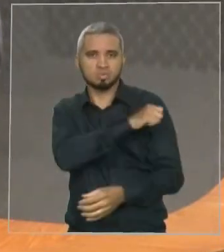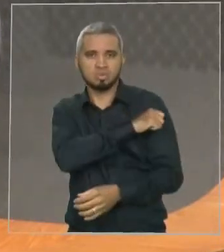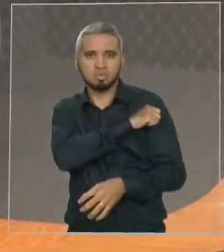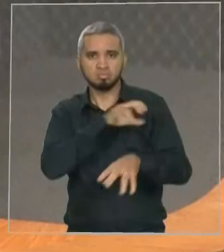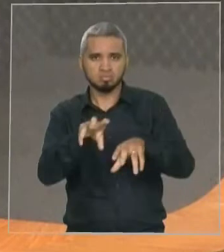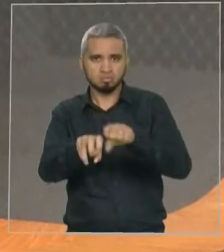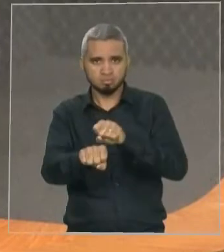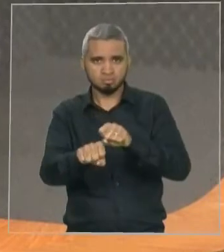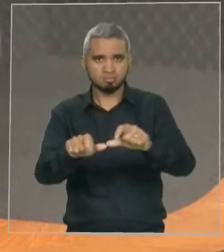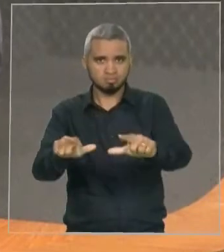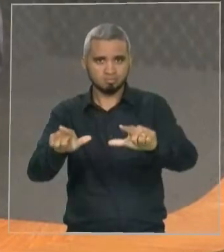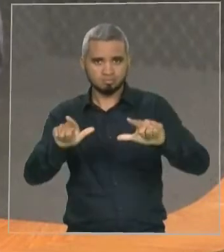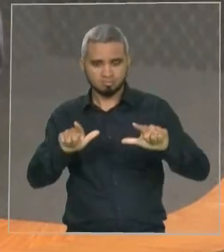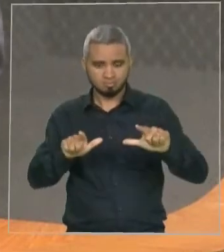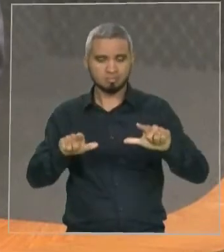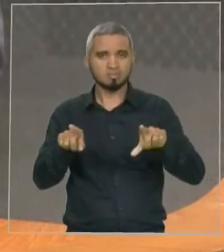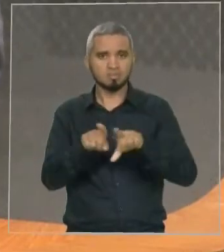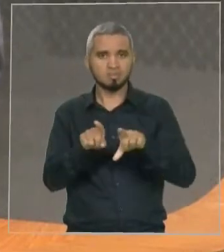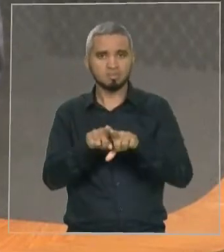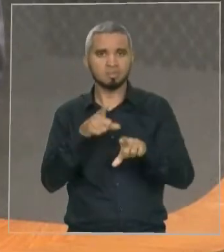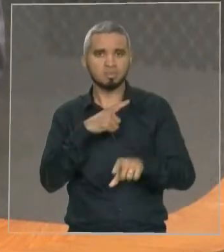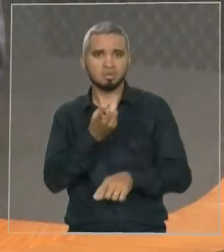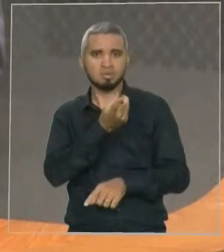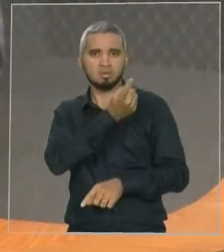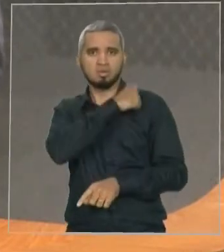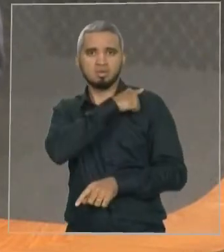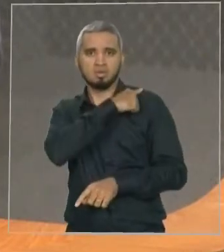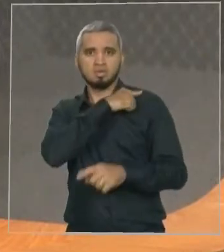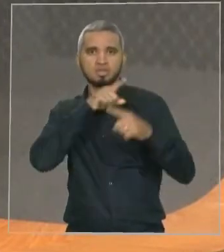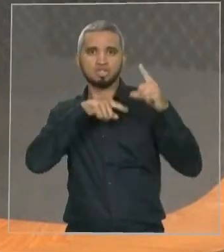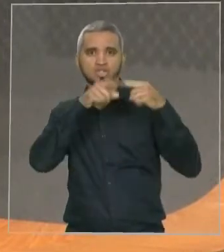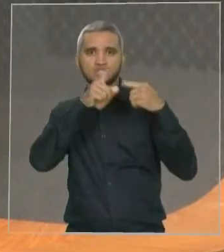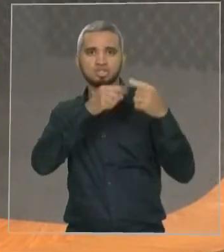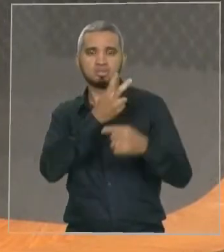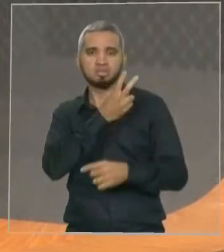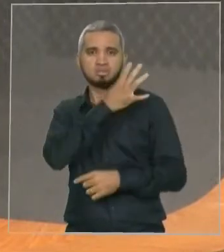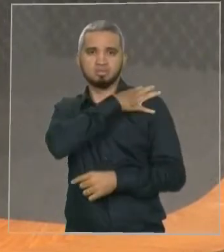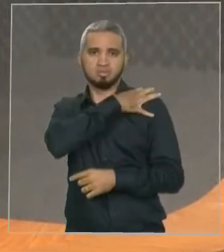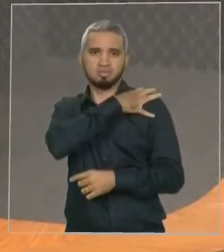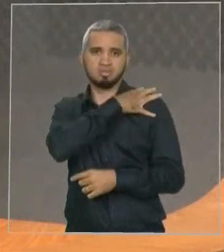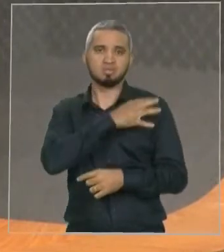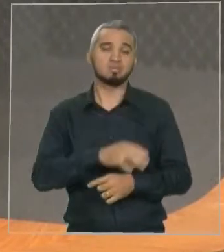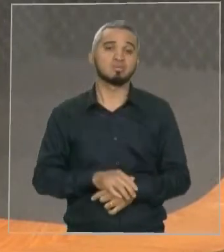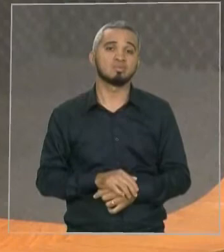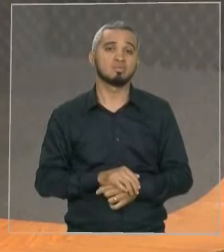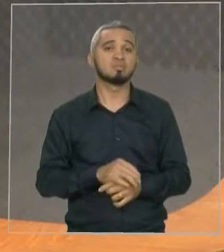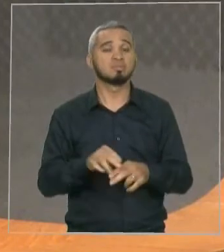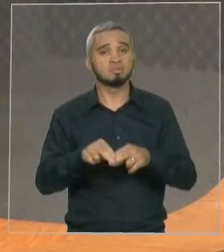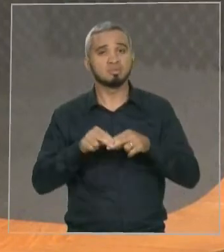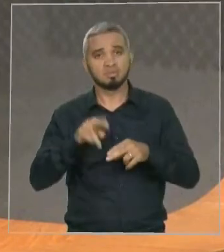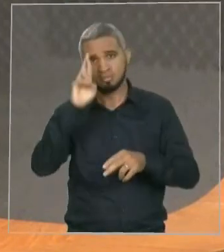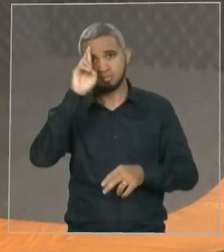estrela também no seu ombro, para que eles possam, assim, avançar de turma. Então, senhor presidente, era esse pronunciamento que eu vinha